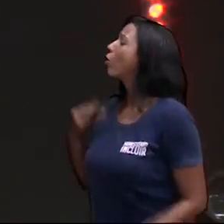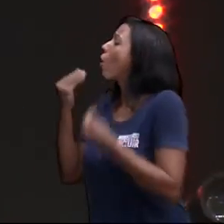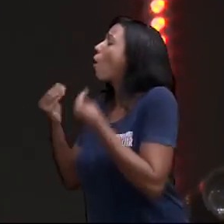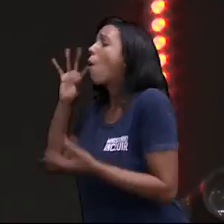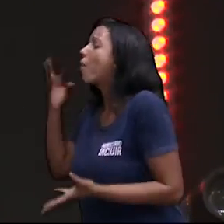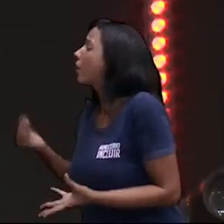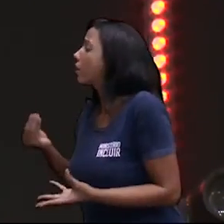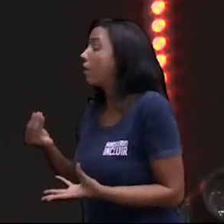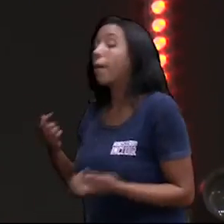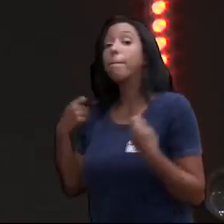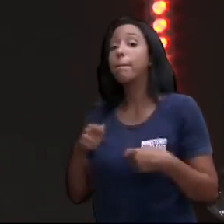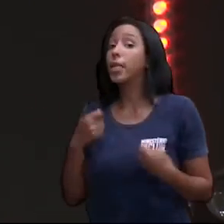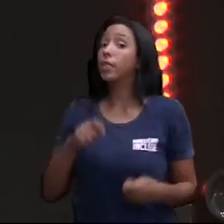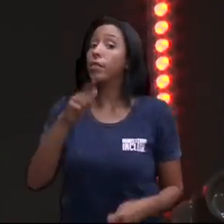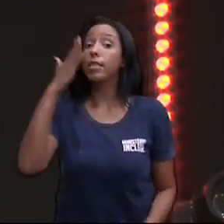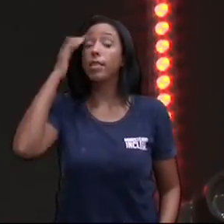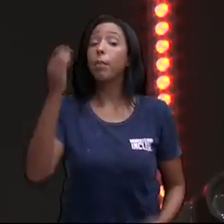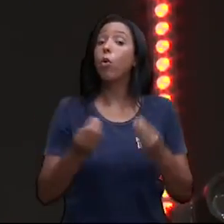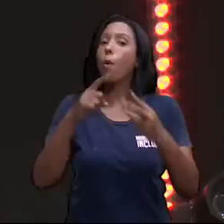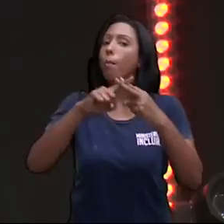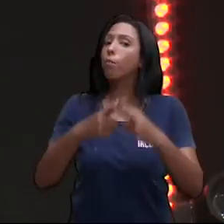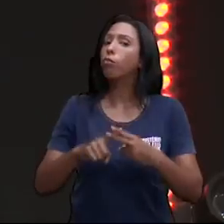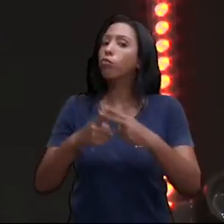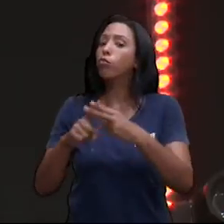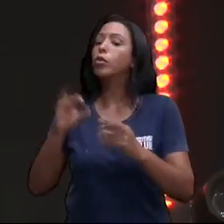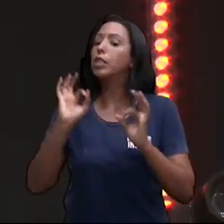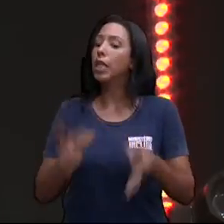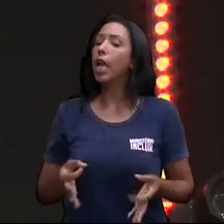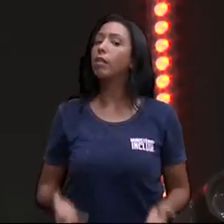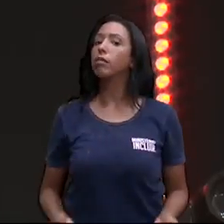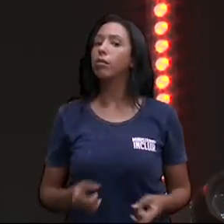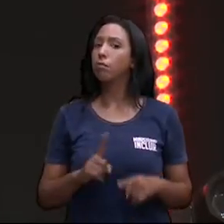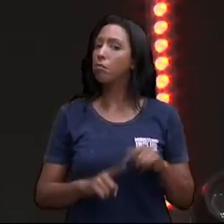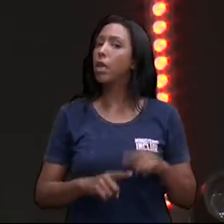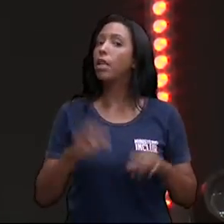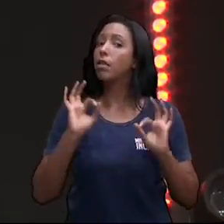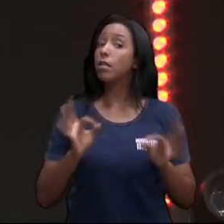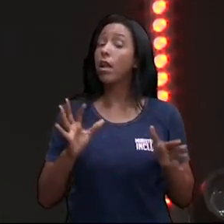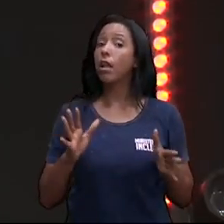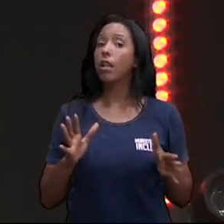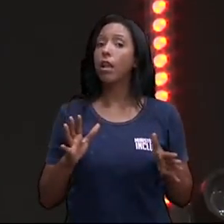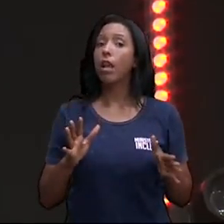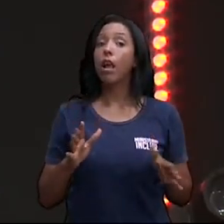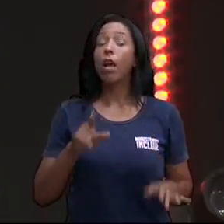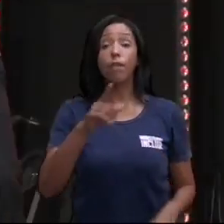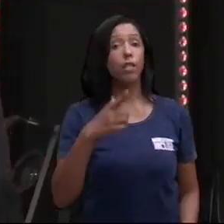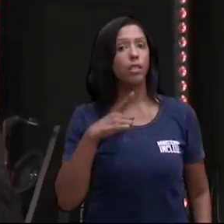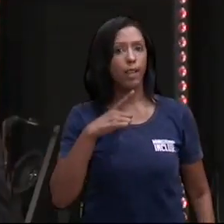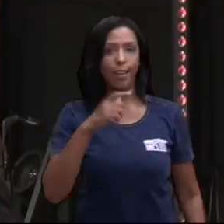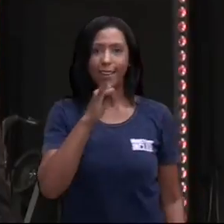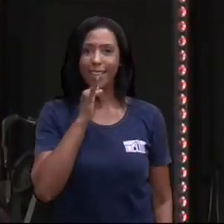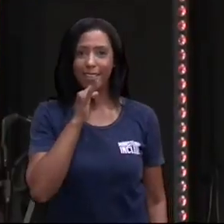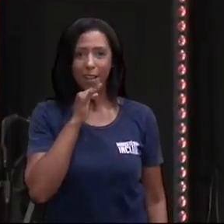é ter as ferramentas certas para atravessar esse rio e é você jogado aqui